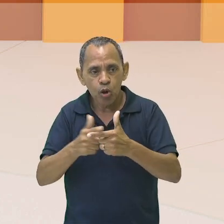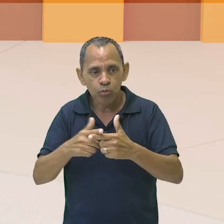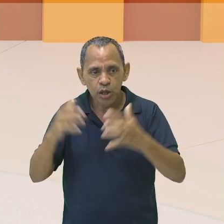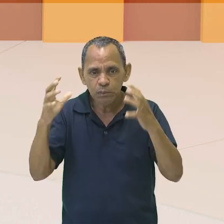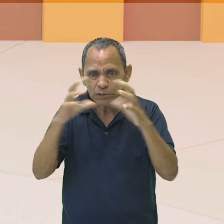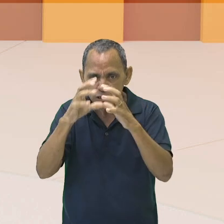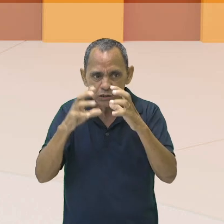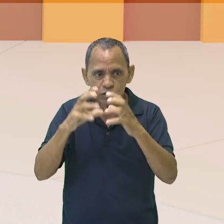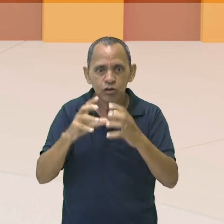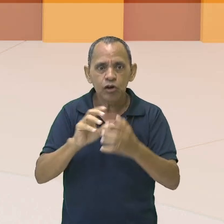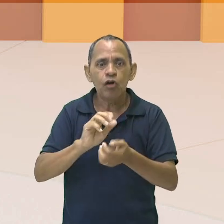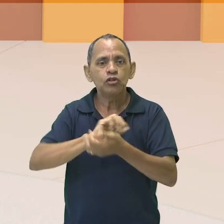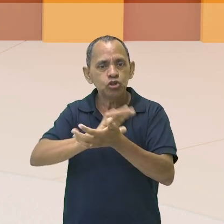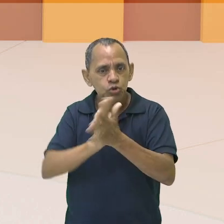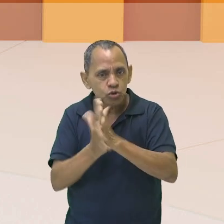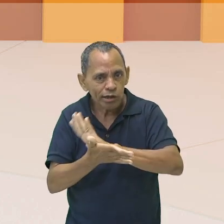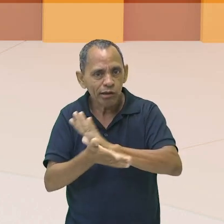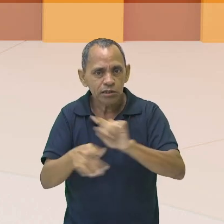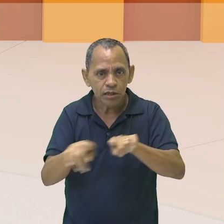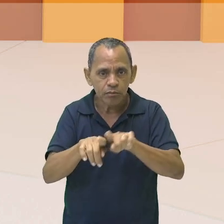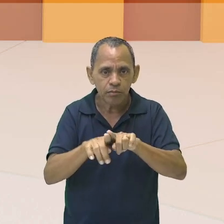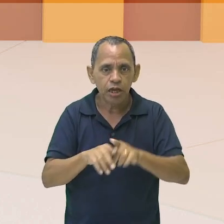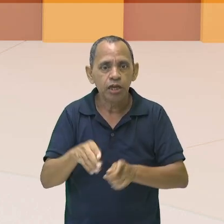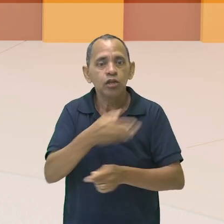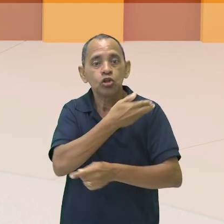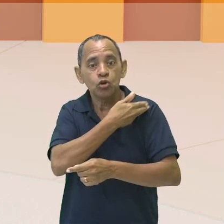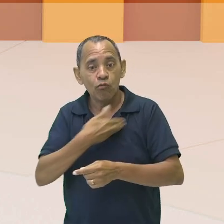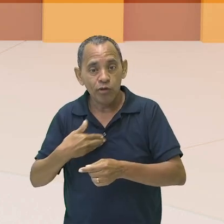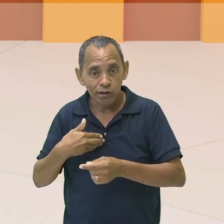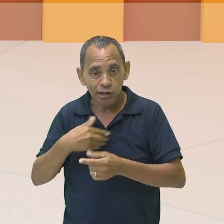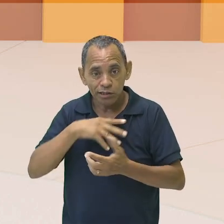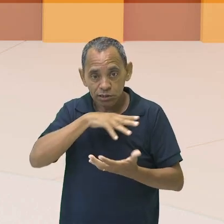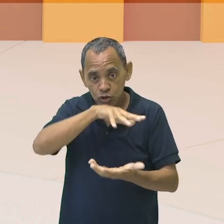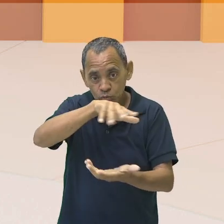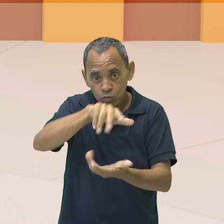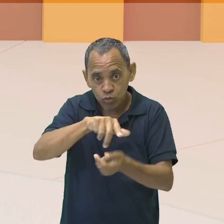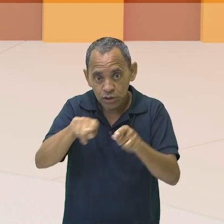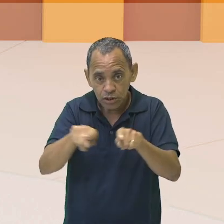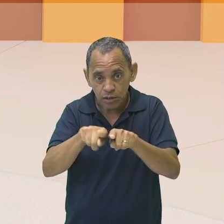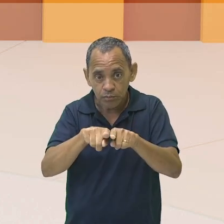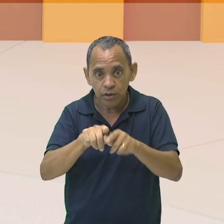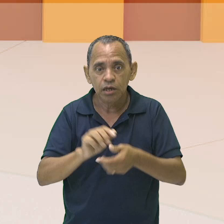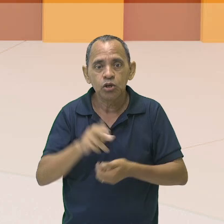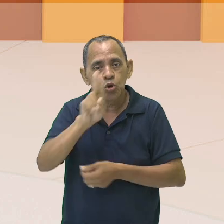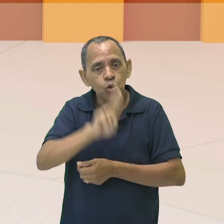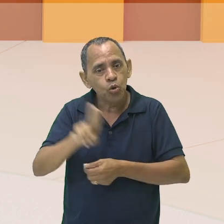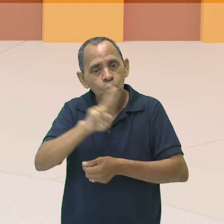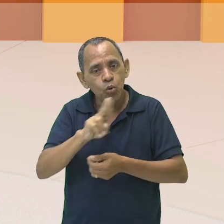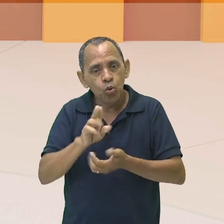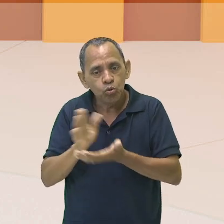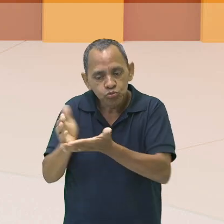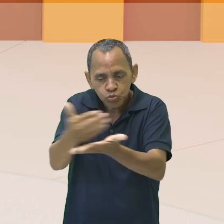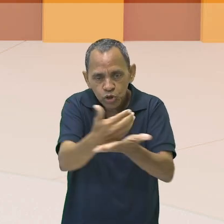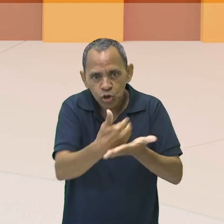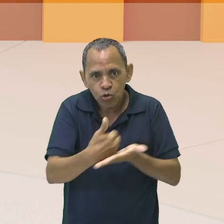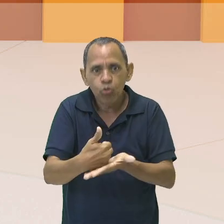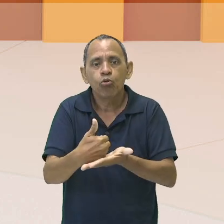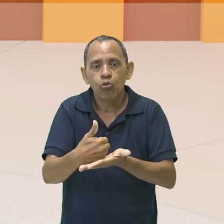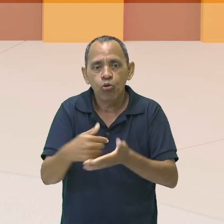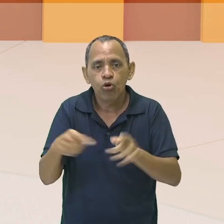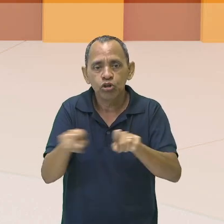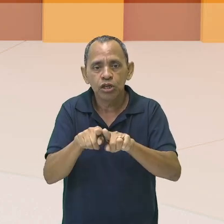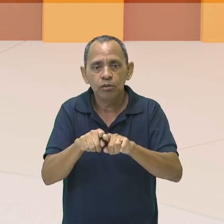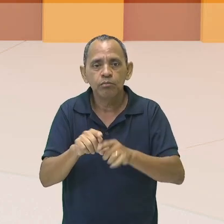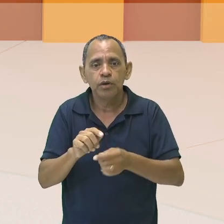de governança ambiental, temos também a área de eficiência no uso dos recursos e temos também o meio ambiente